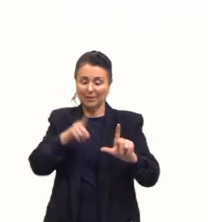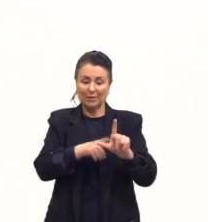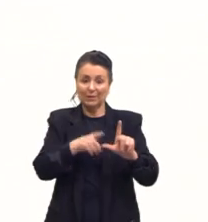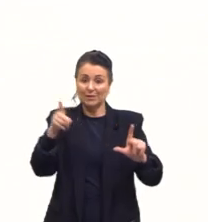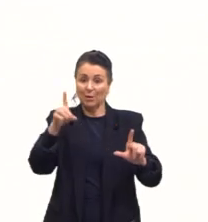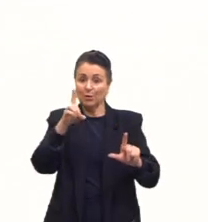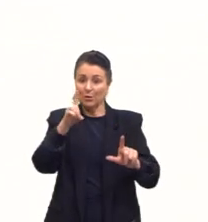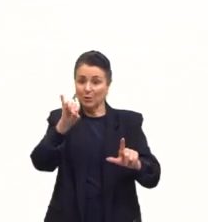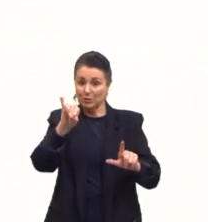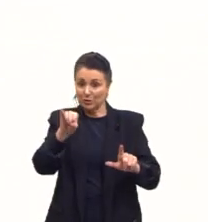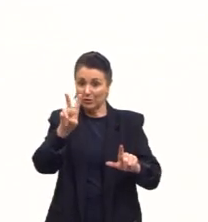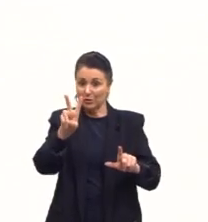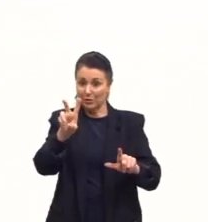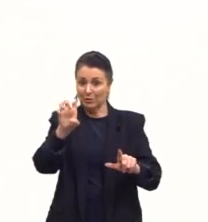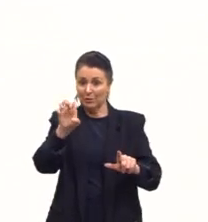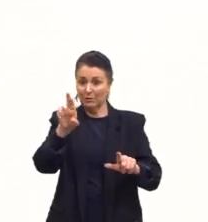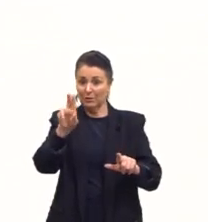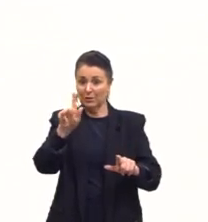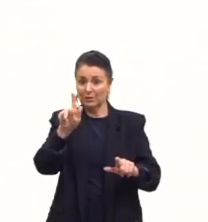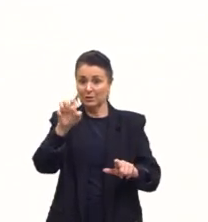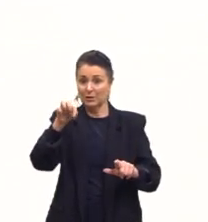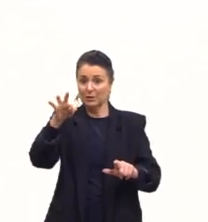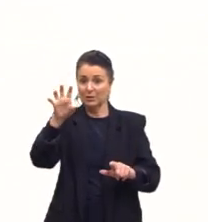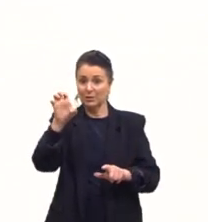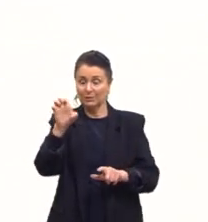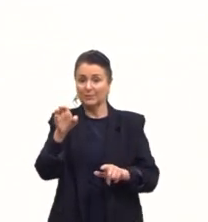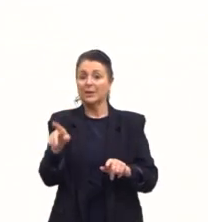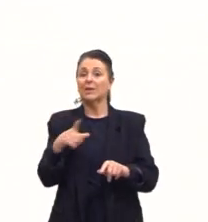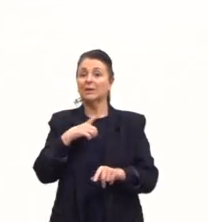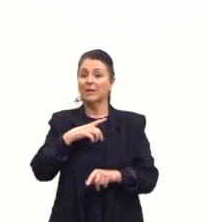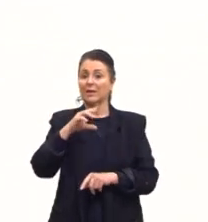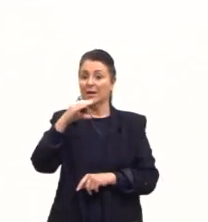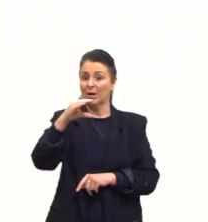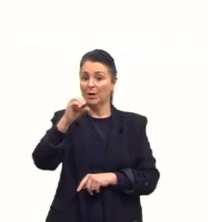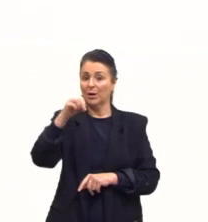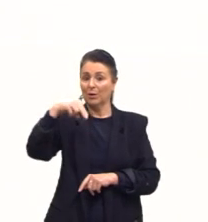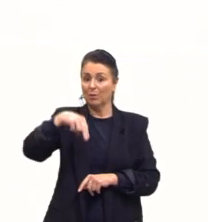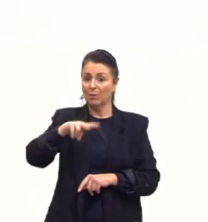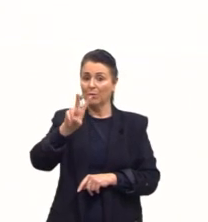Divergente e a evolução convergente